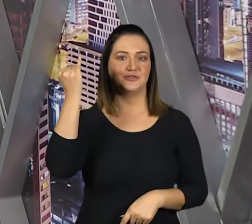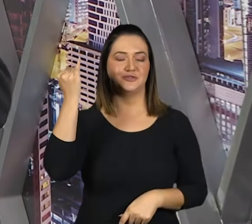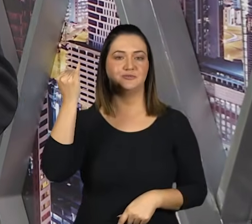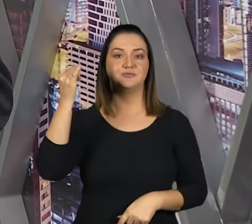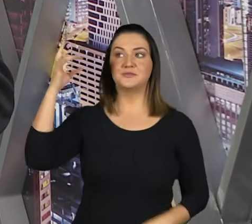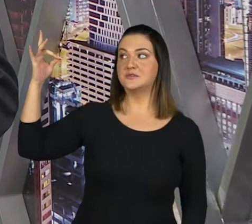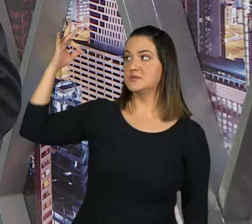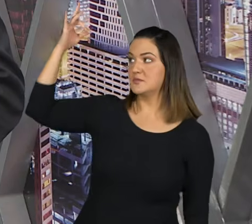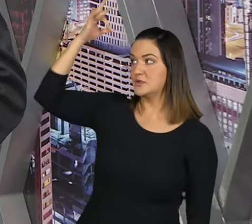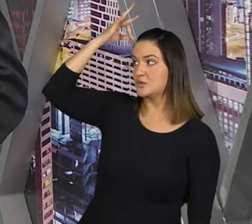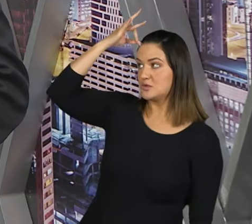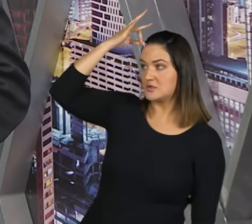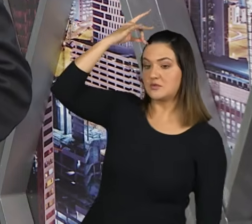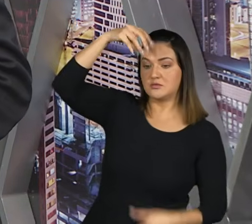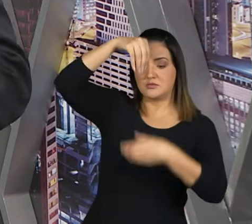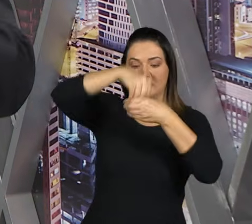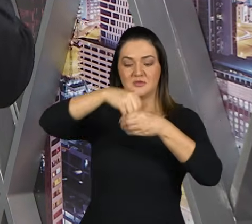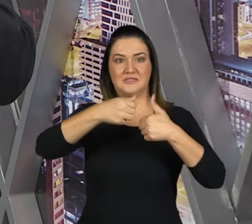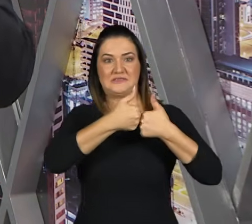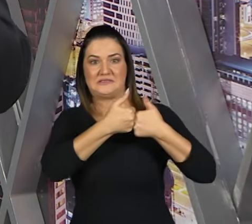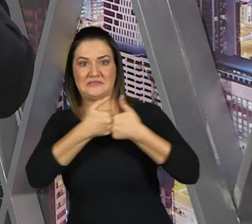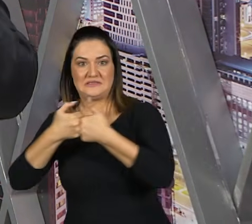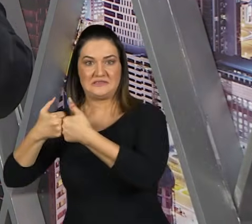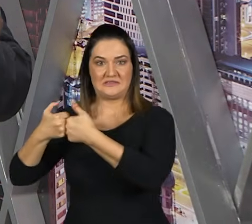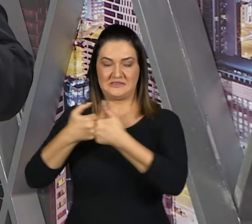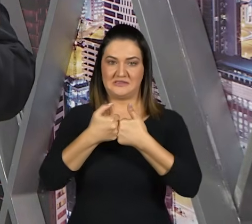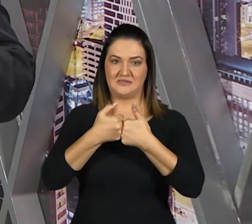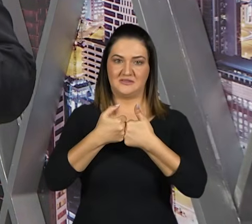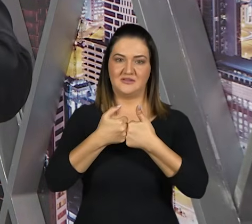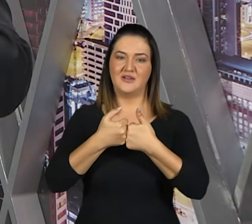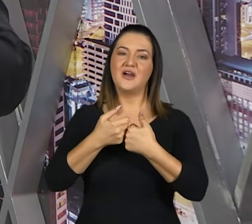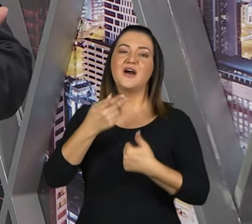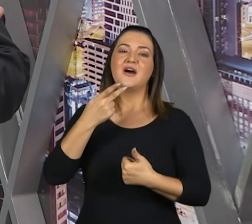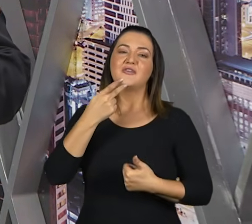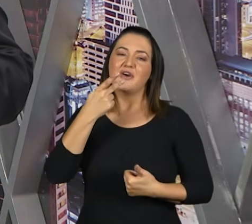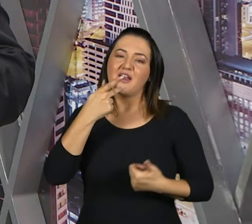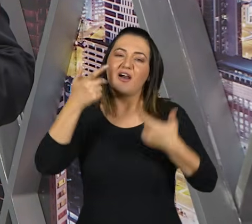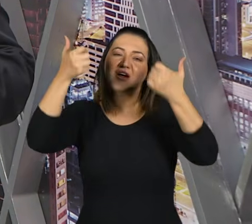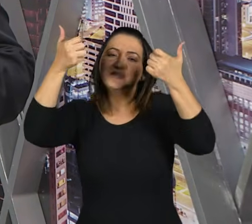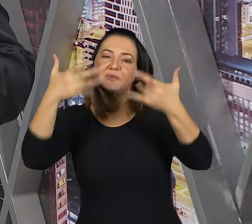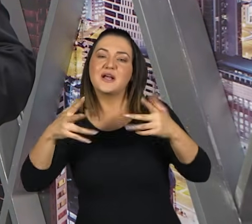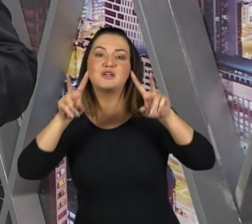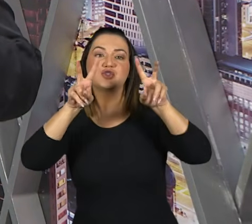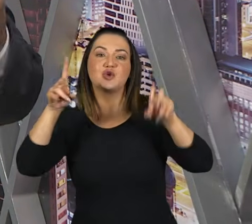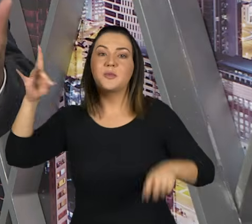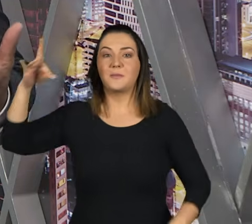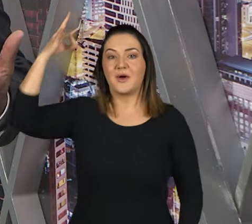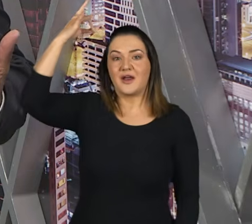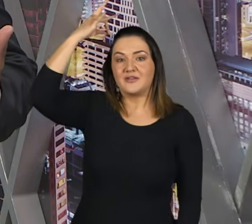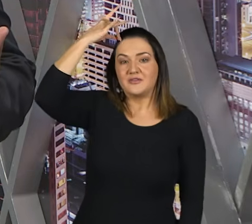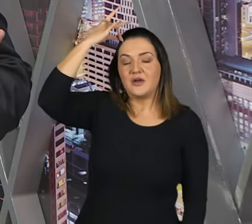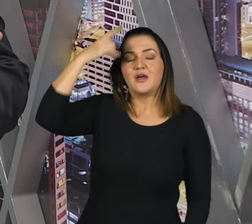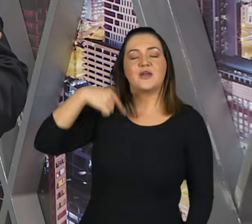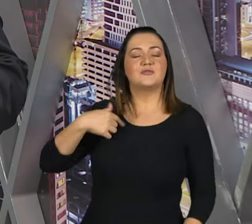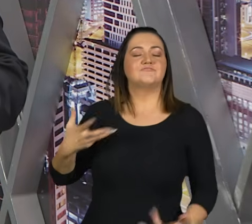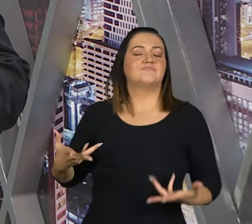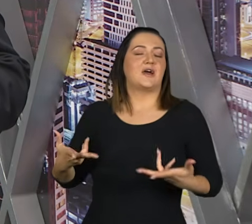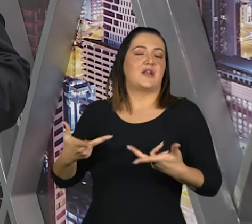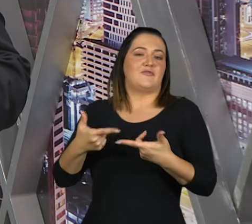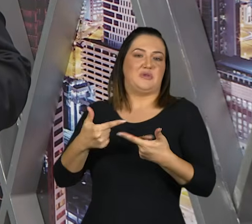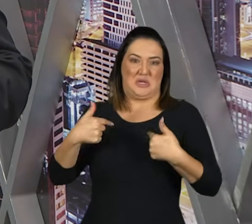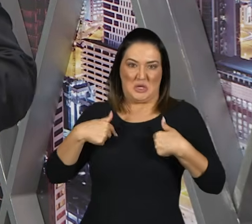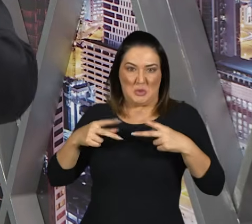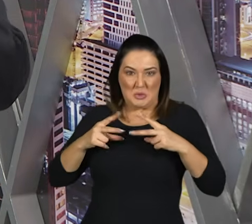e o grande conflito. Falar sobre o Espírito Santo é um privilégio. Eu não sou digno de falar sobre